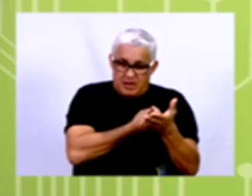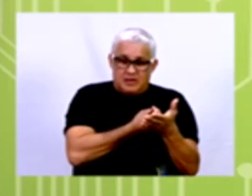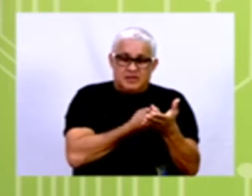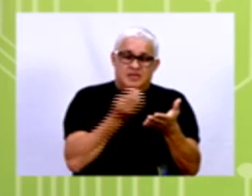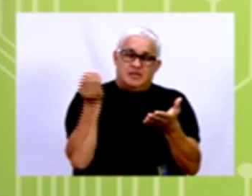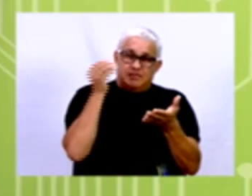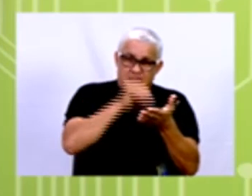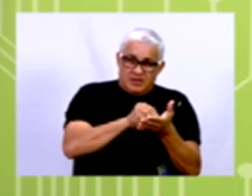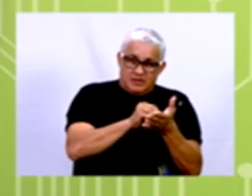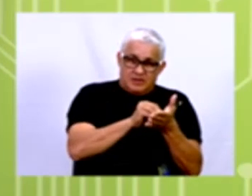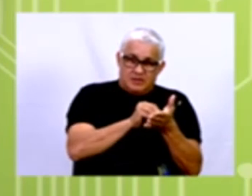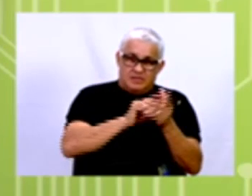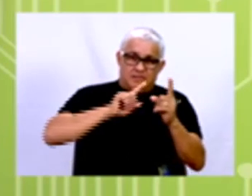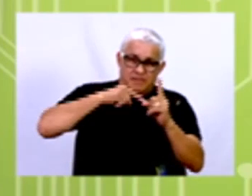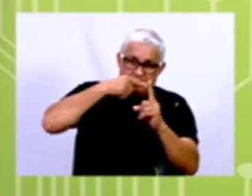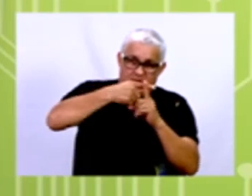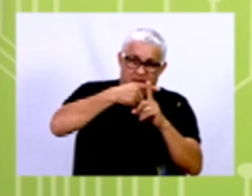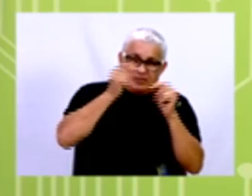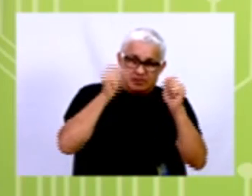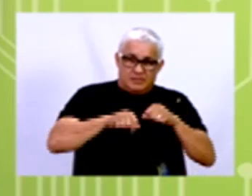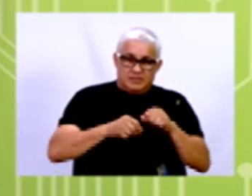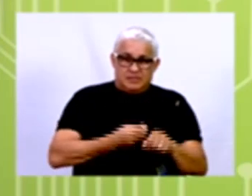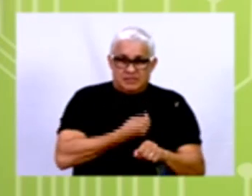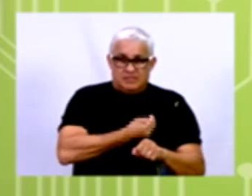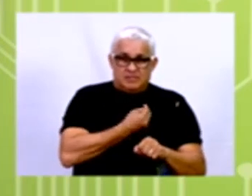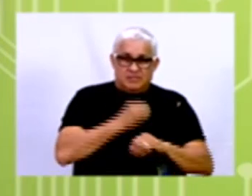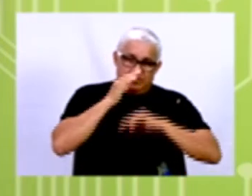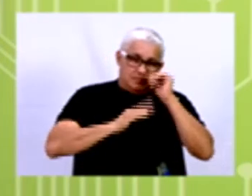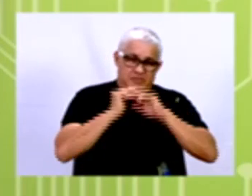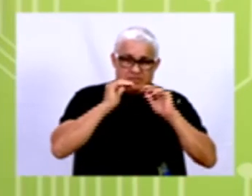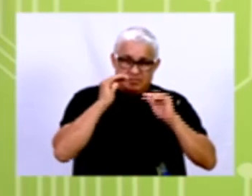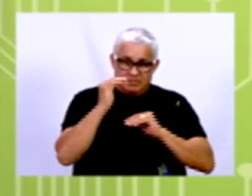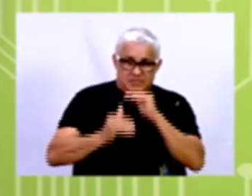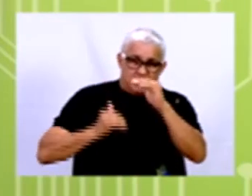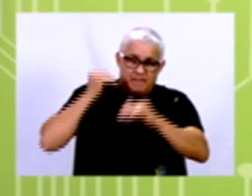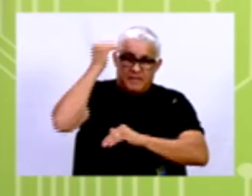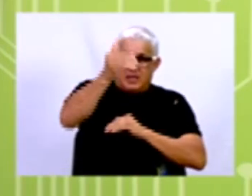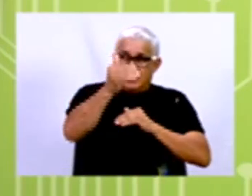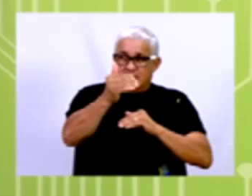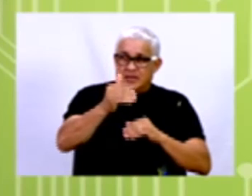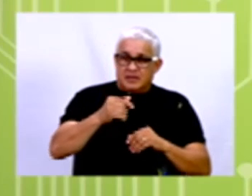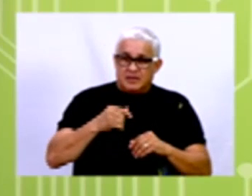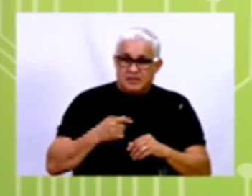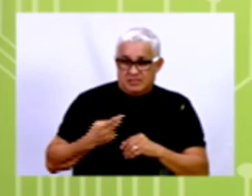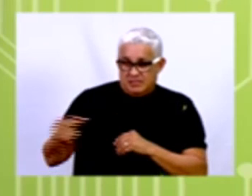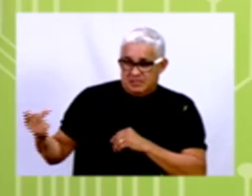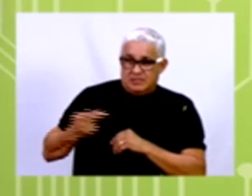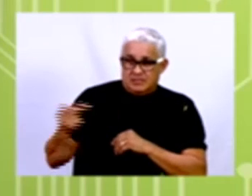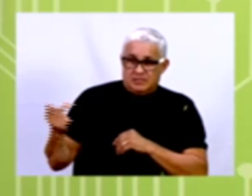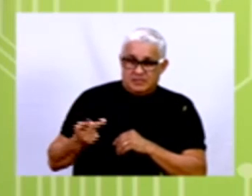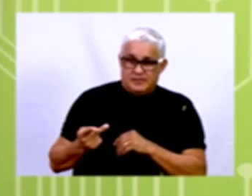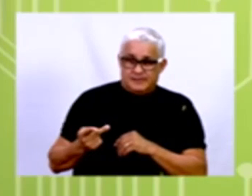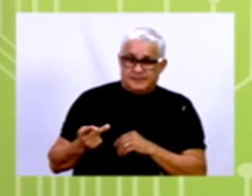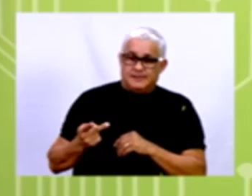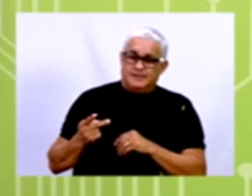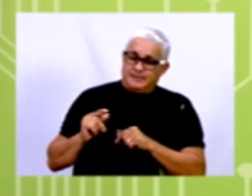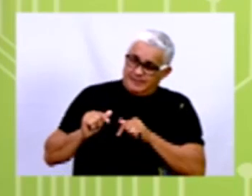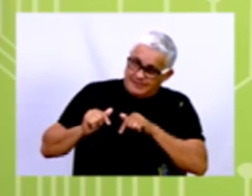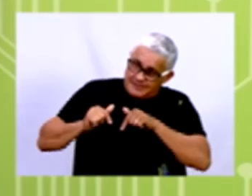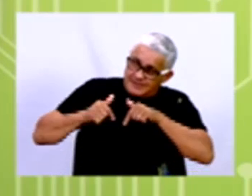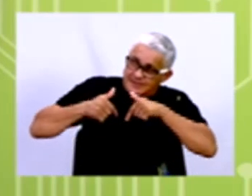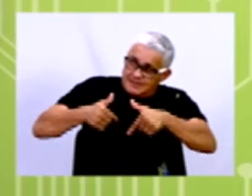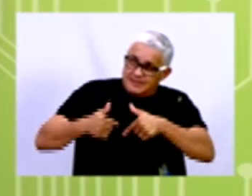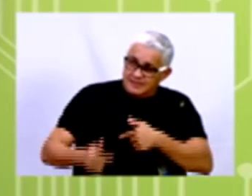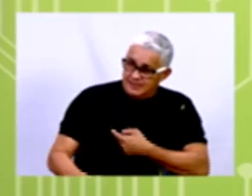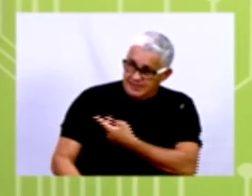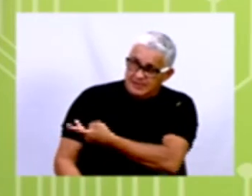fator positivo que possa alavancar a sua carreira profissional. Eu e a professora Denise estamos empenhados, eu